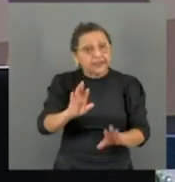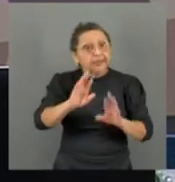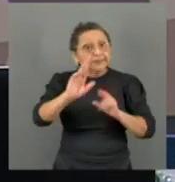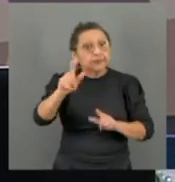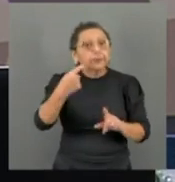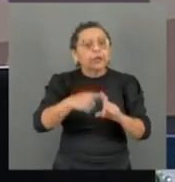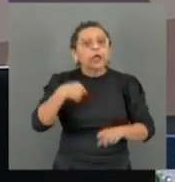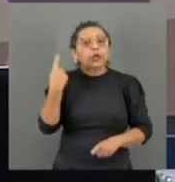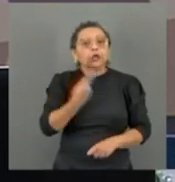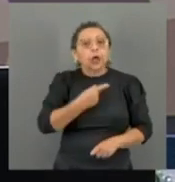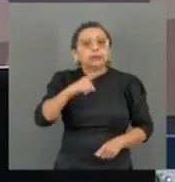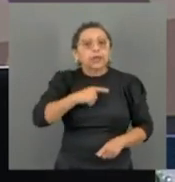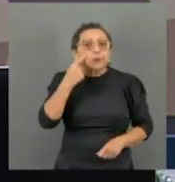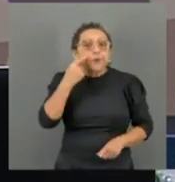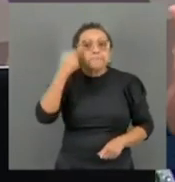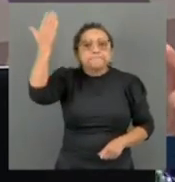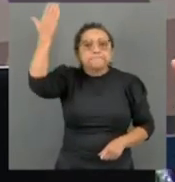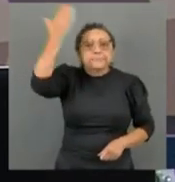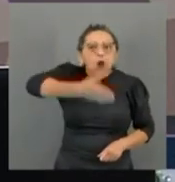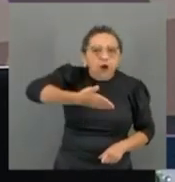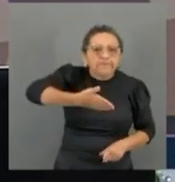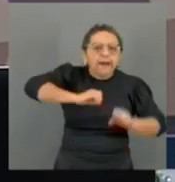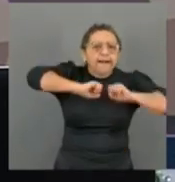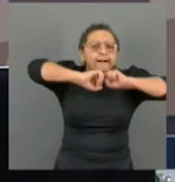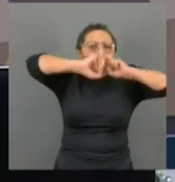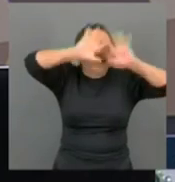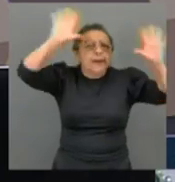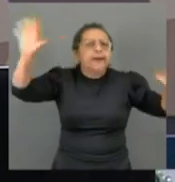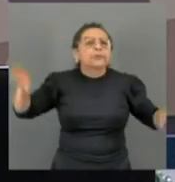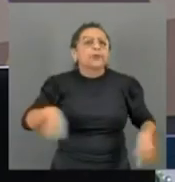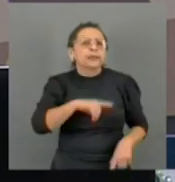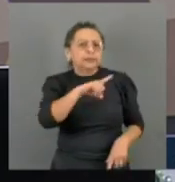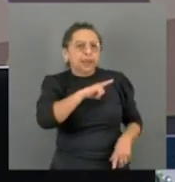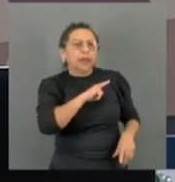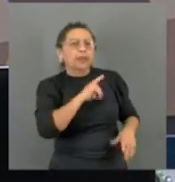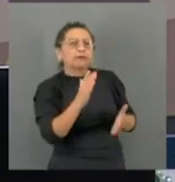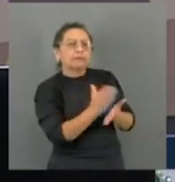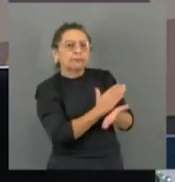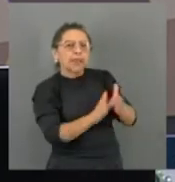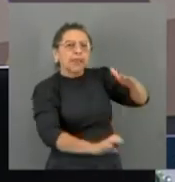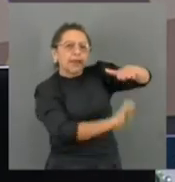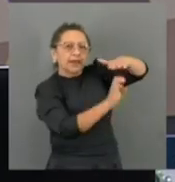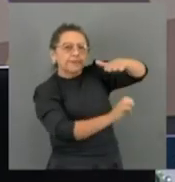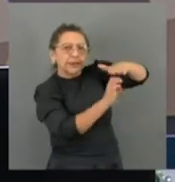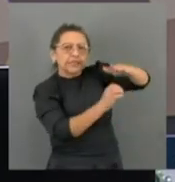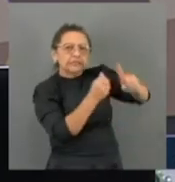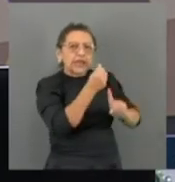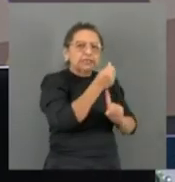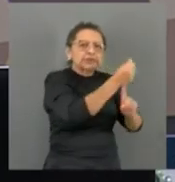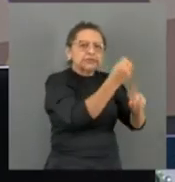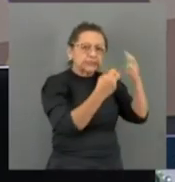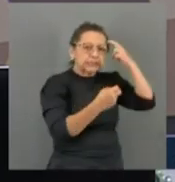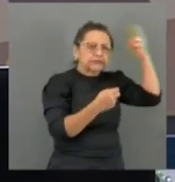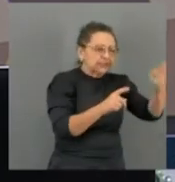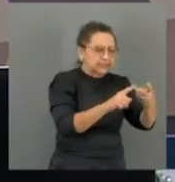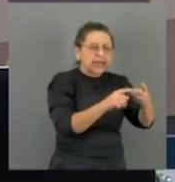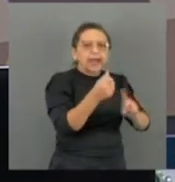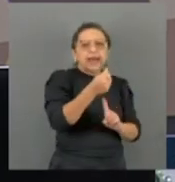tem evidência. O envolvimento das agências de inteligência, as agências de